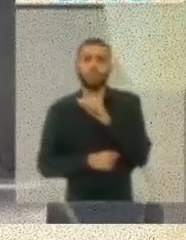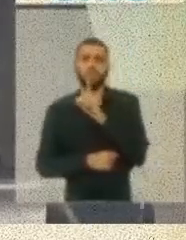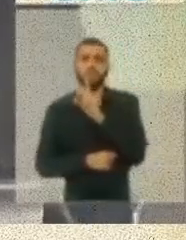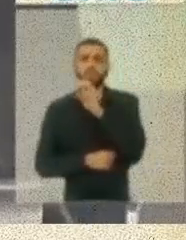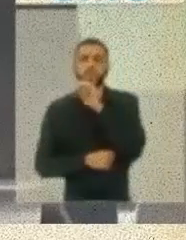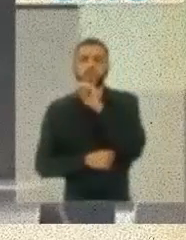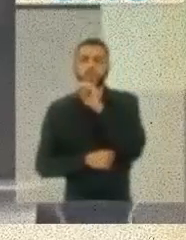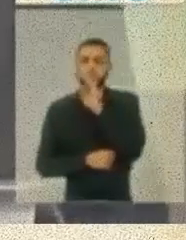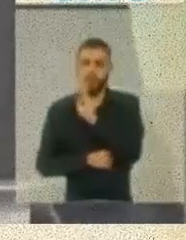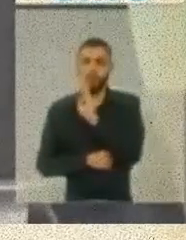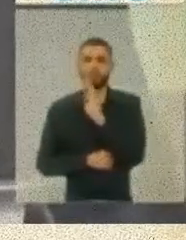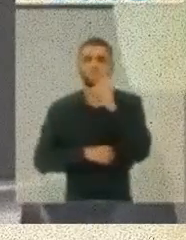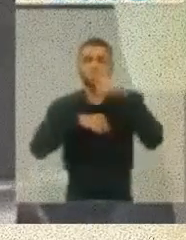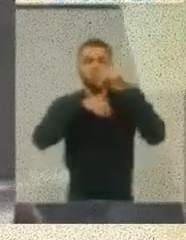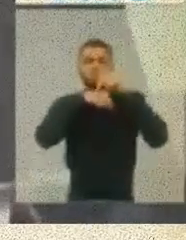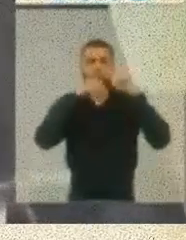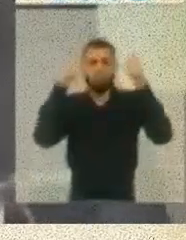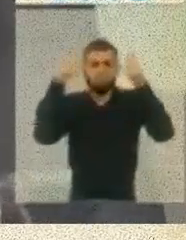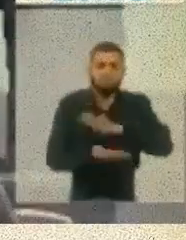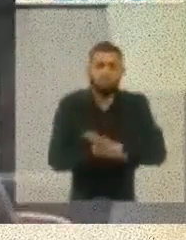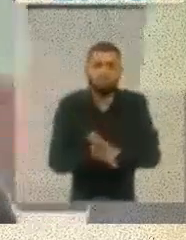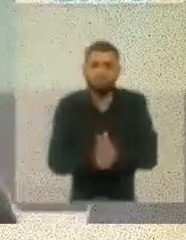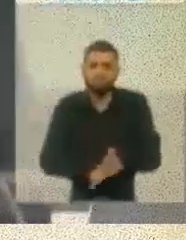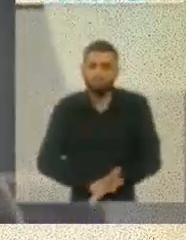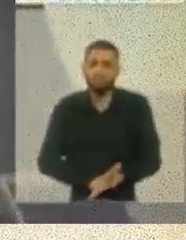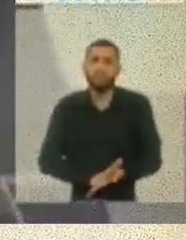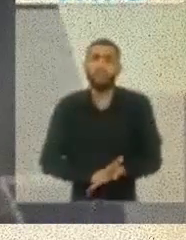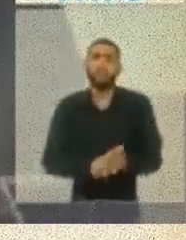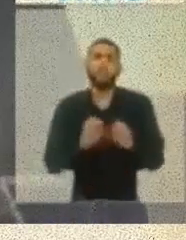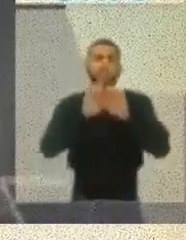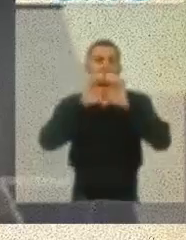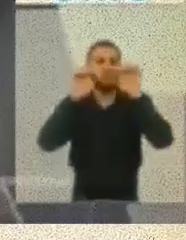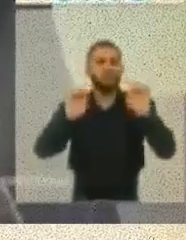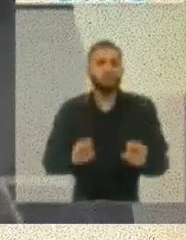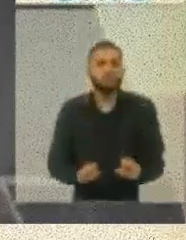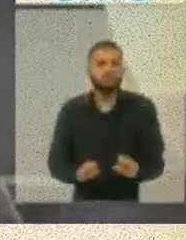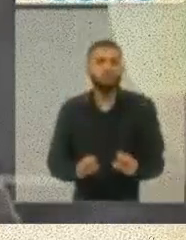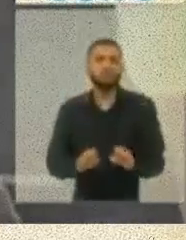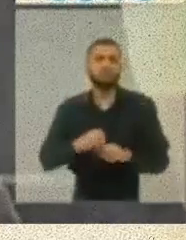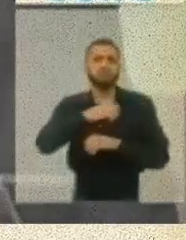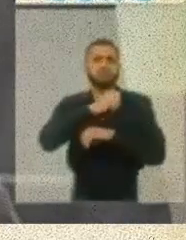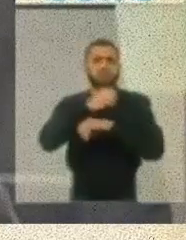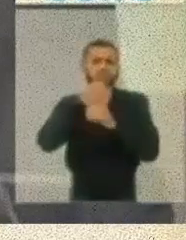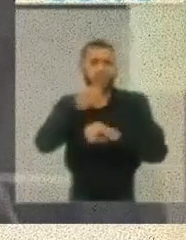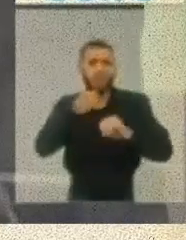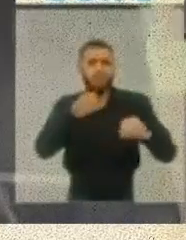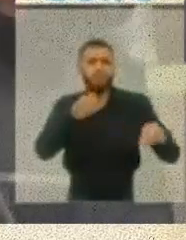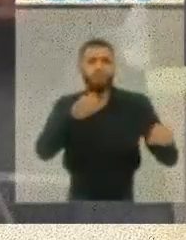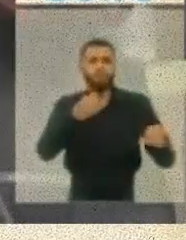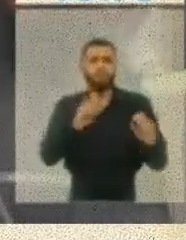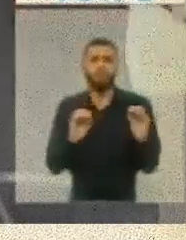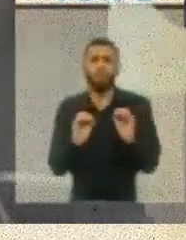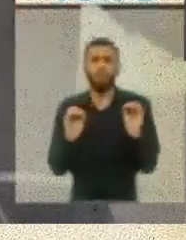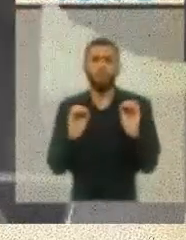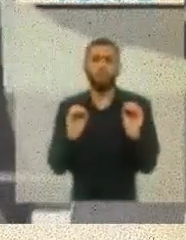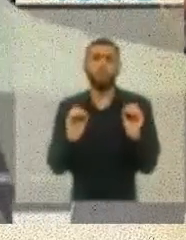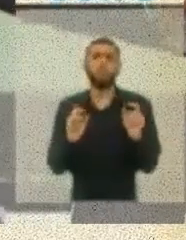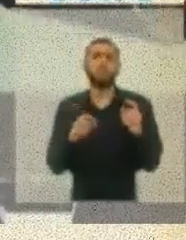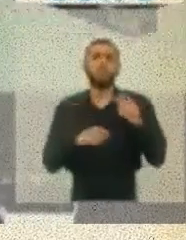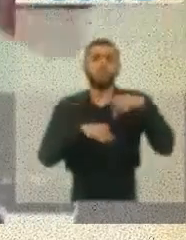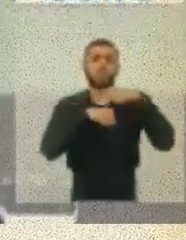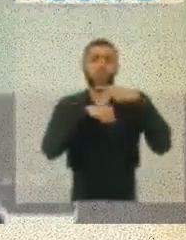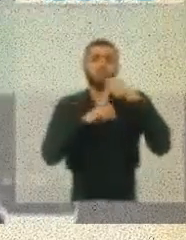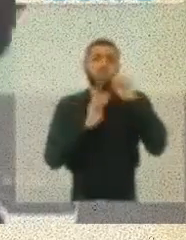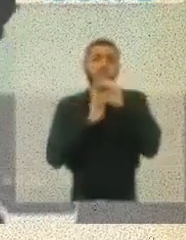afundar o país e botar o país nessa lama infraestrutura saneamento básico nosso país e